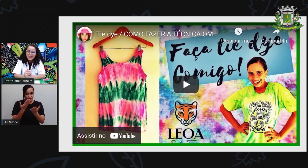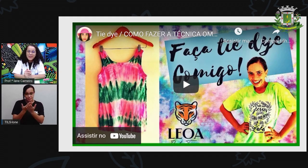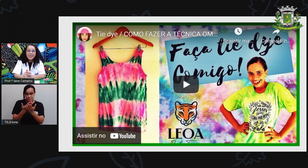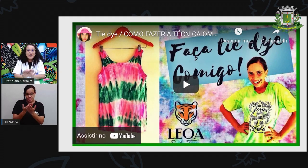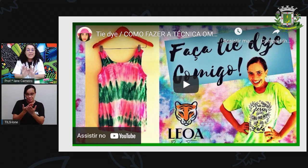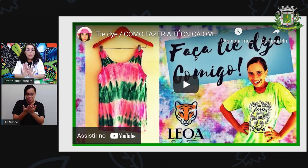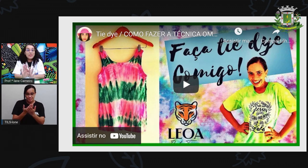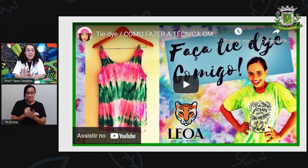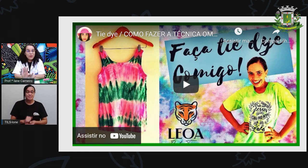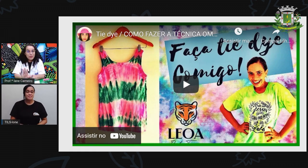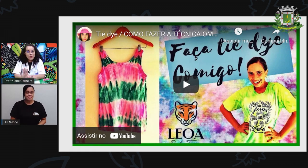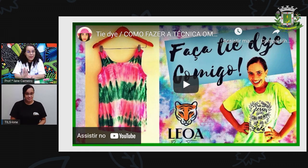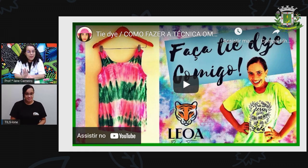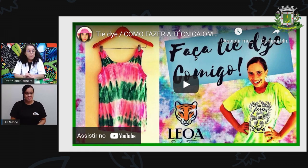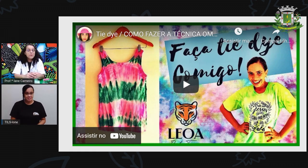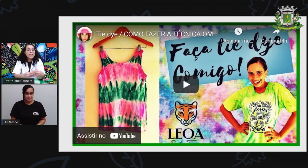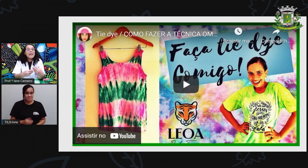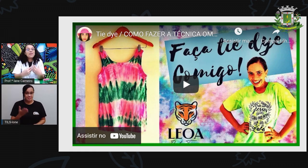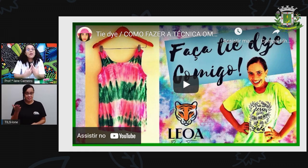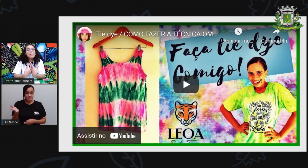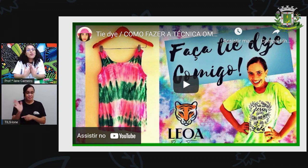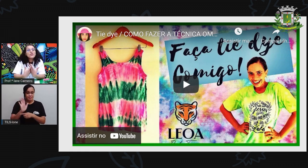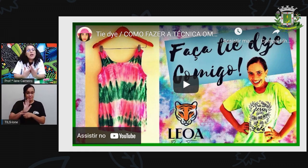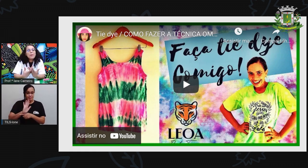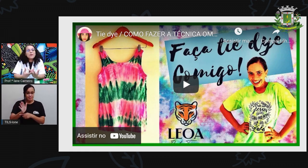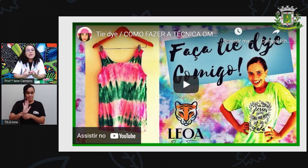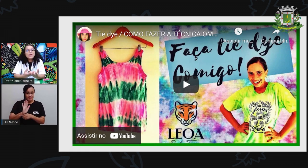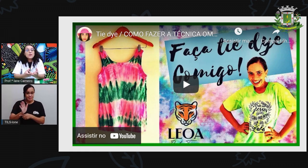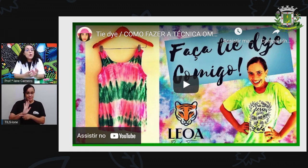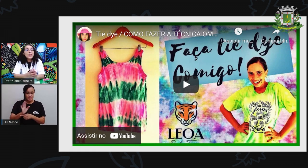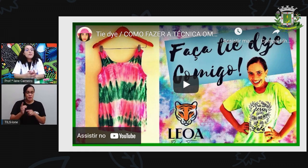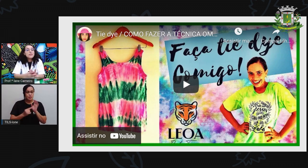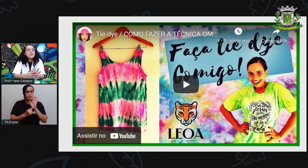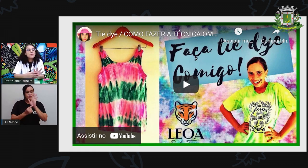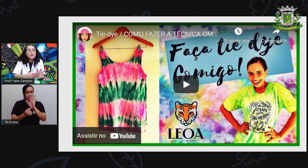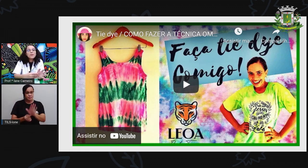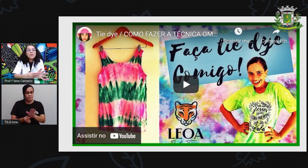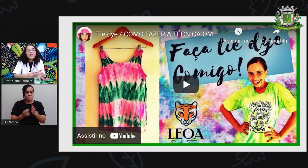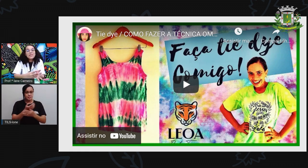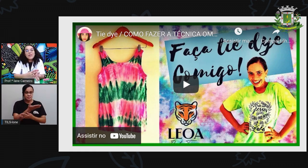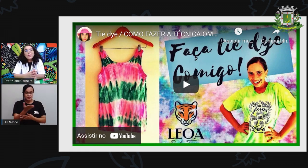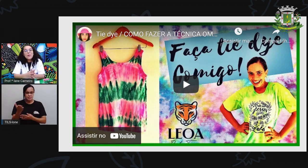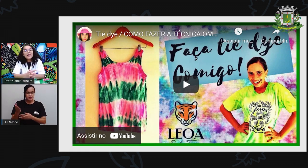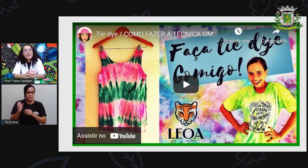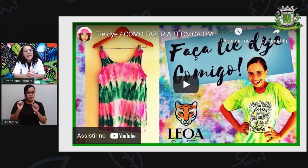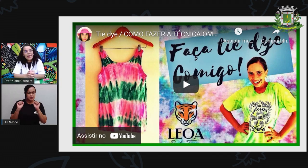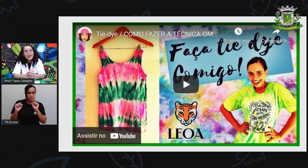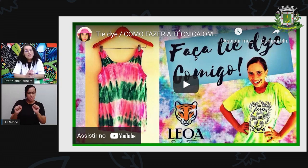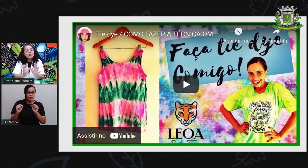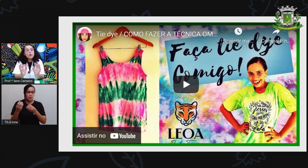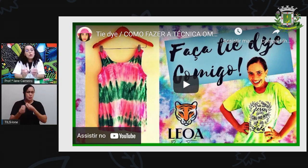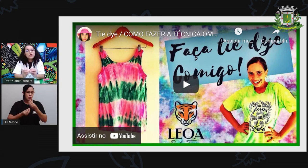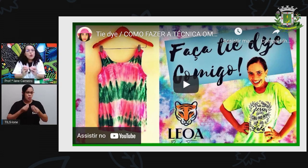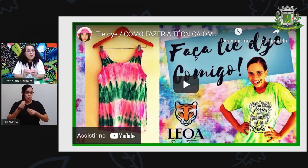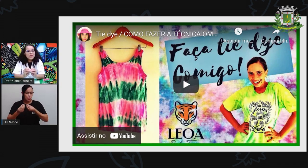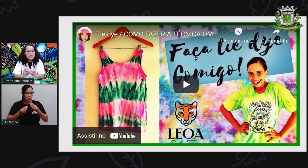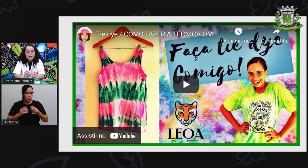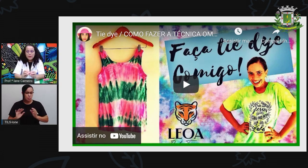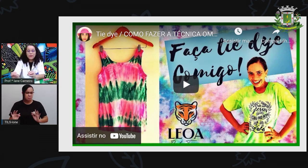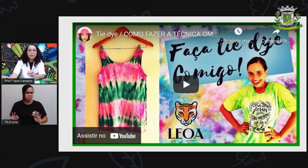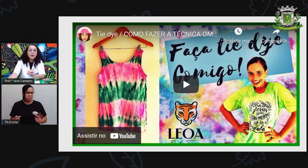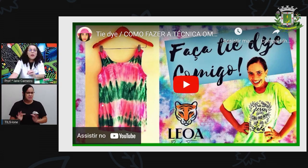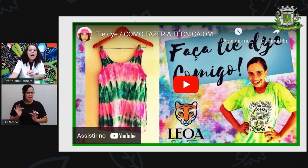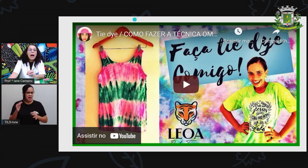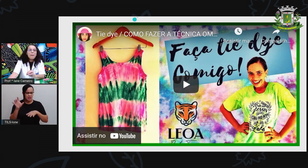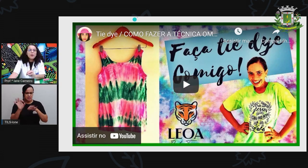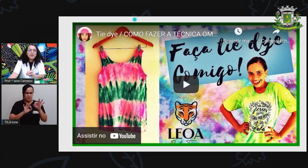certo? Então, esse vídeo aí, ele vai mostrar para vocês como é que vocês podem fazer uma técnica de customização,